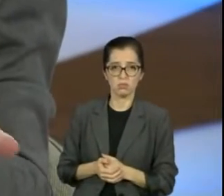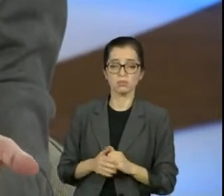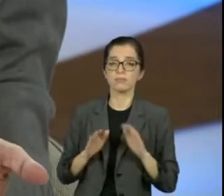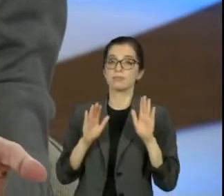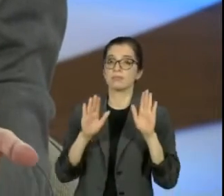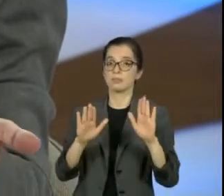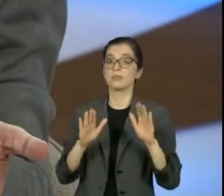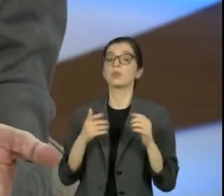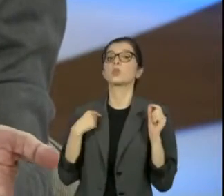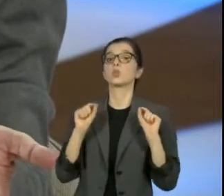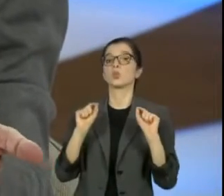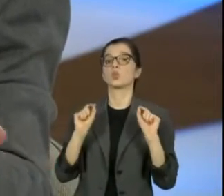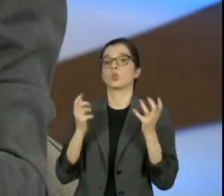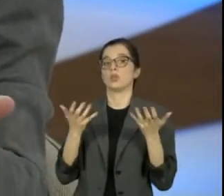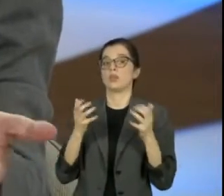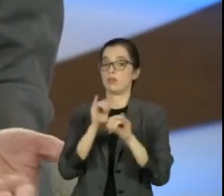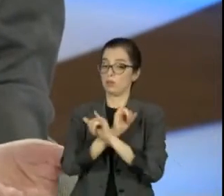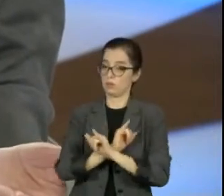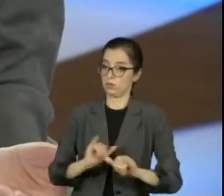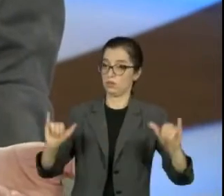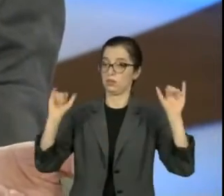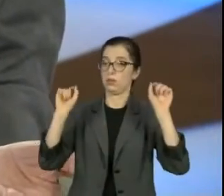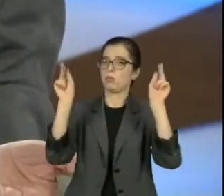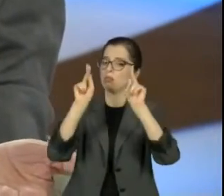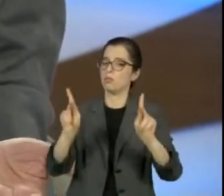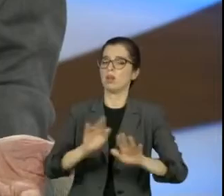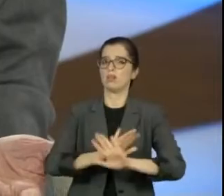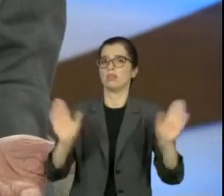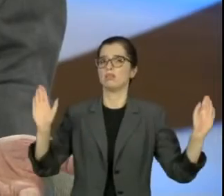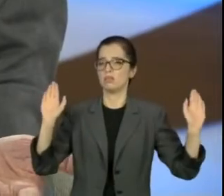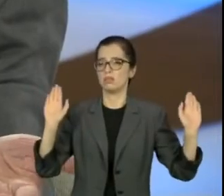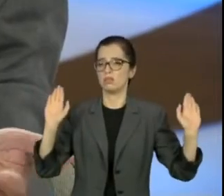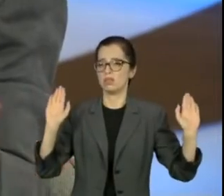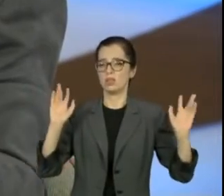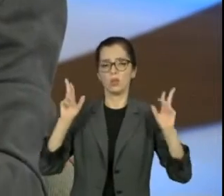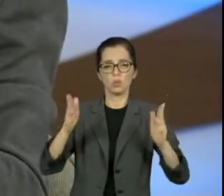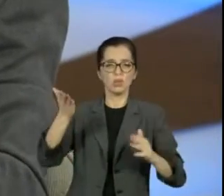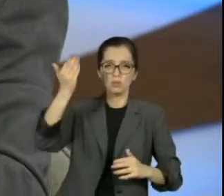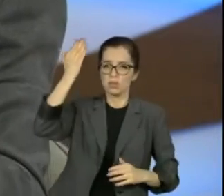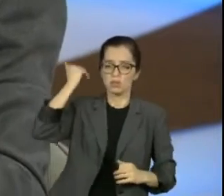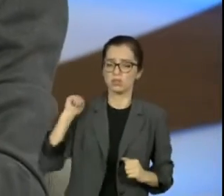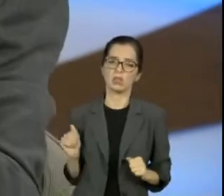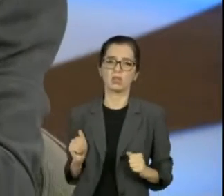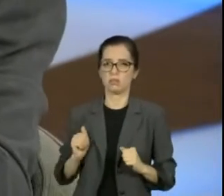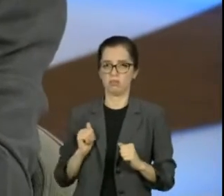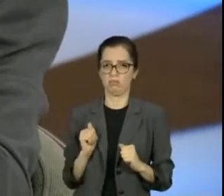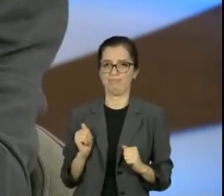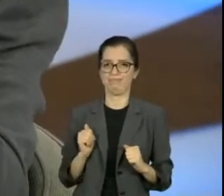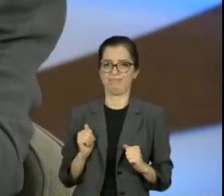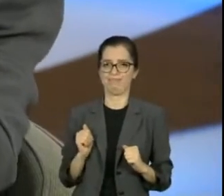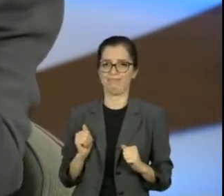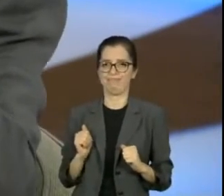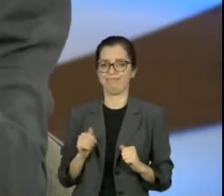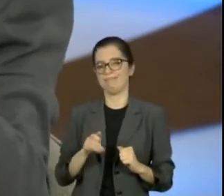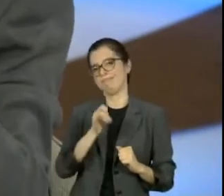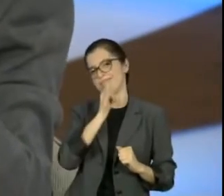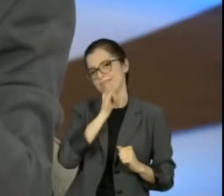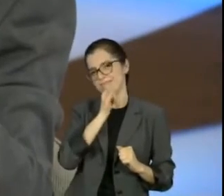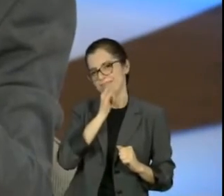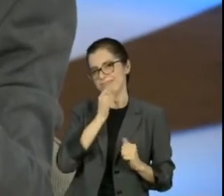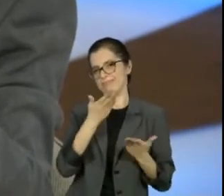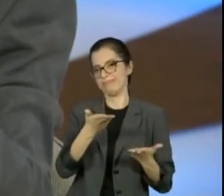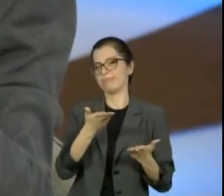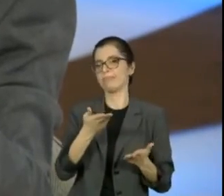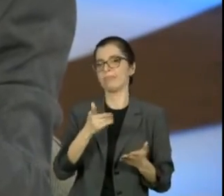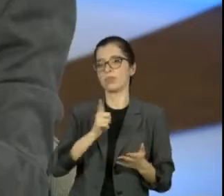quero fazer minha campanha em paz, pelo que eu passei da outra vez. Então, esse tipo de coisa, por exemplo, passou um governador